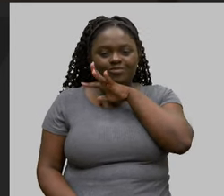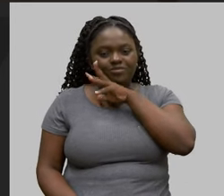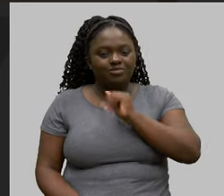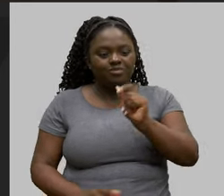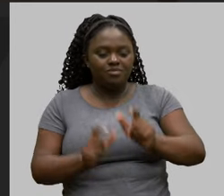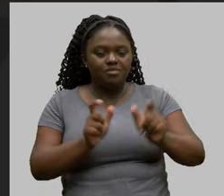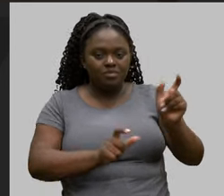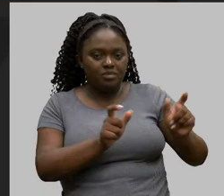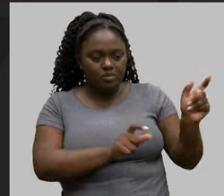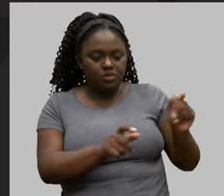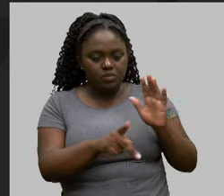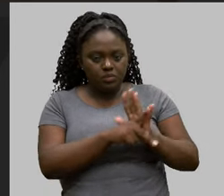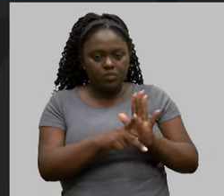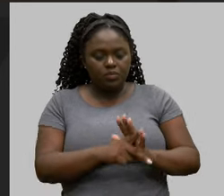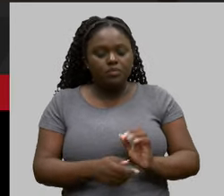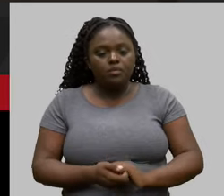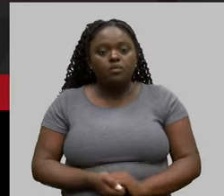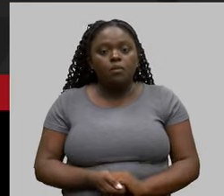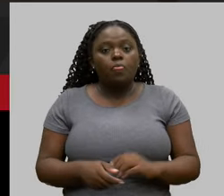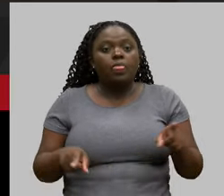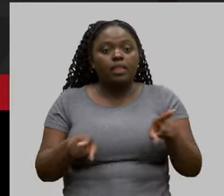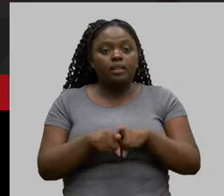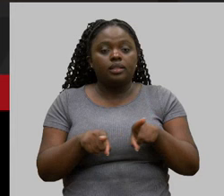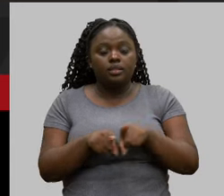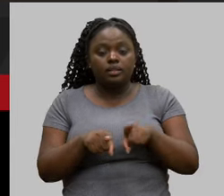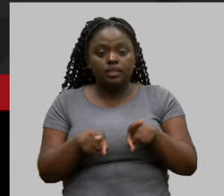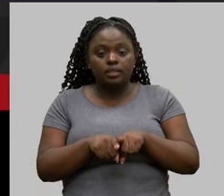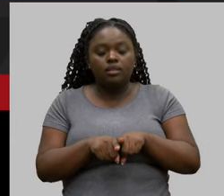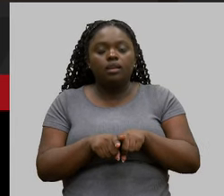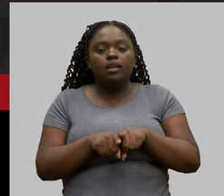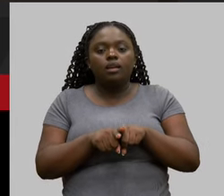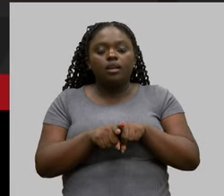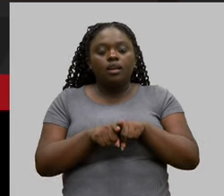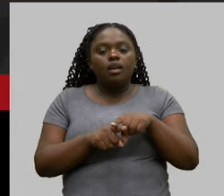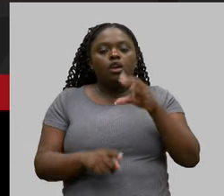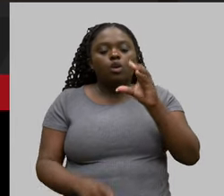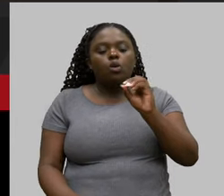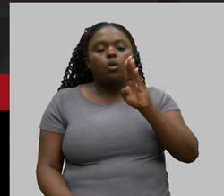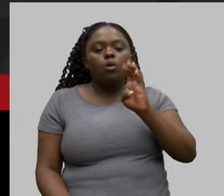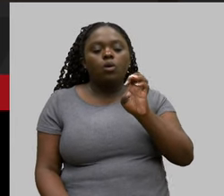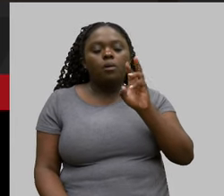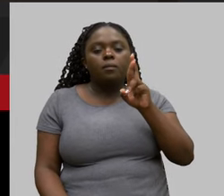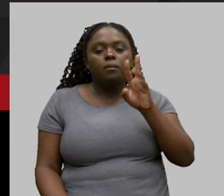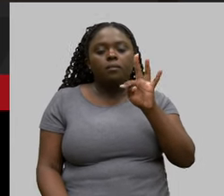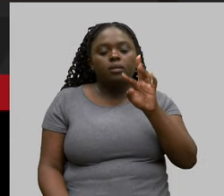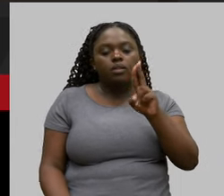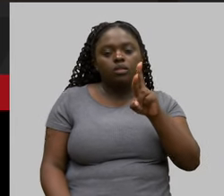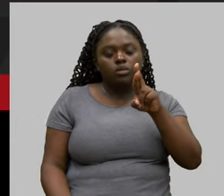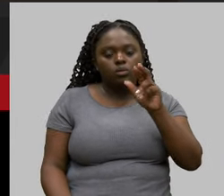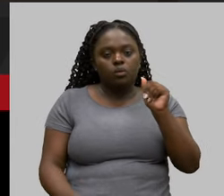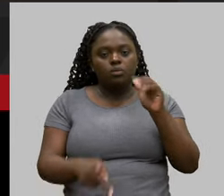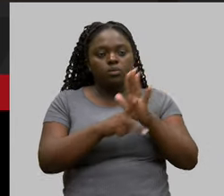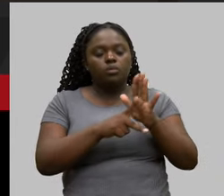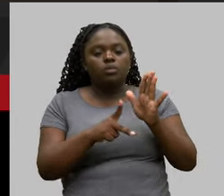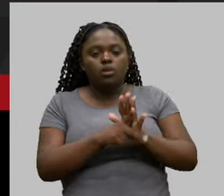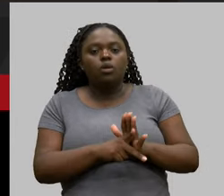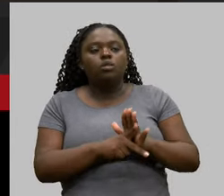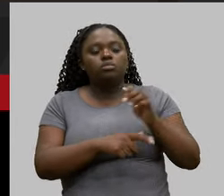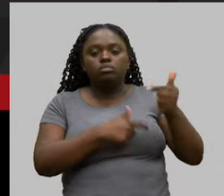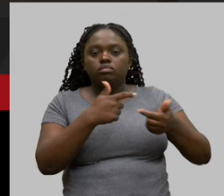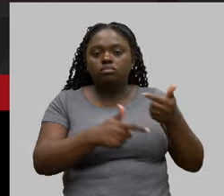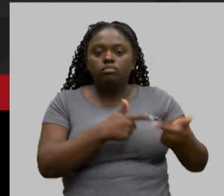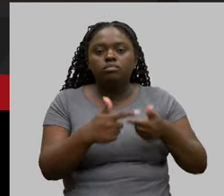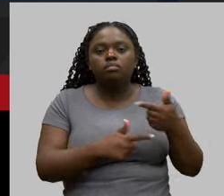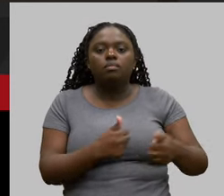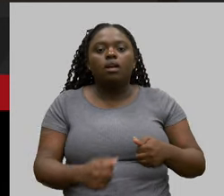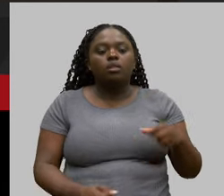próprios cobertura exclusiva cobertura exclusiva a servidores públicos titulares de cargos efetivos e militares a seus